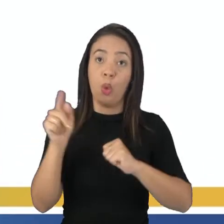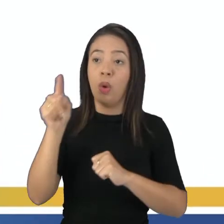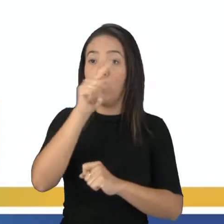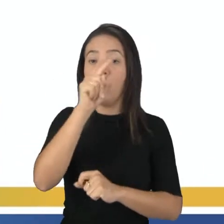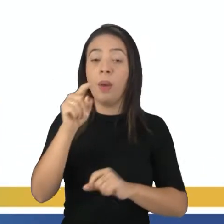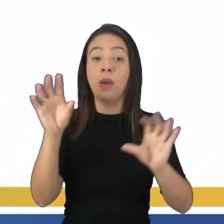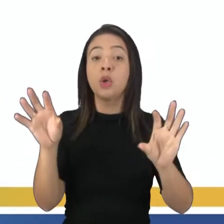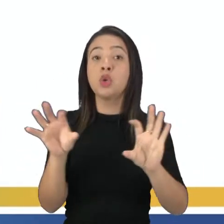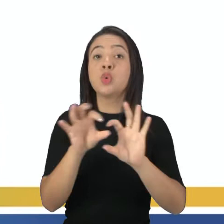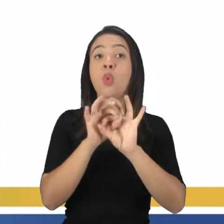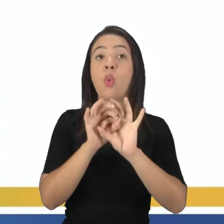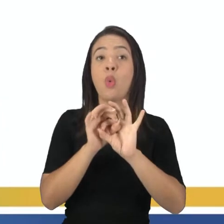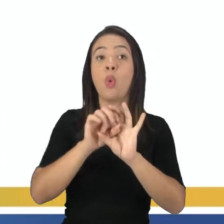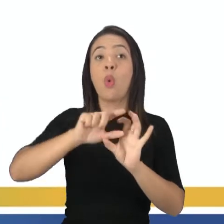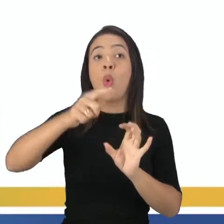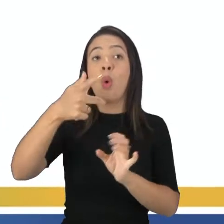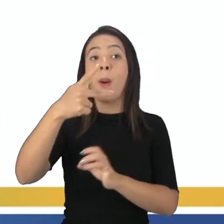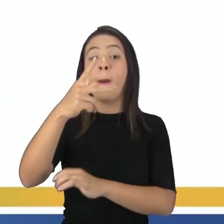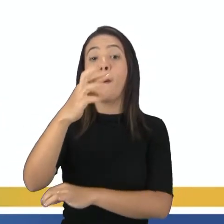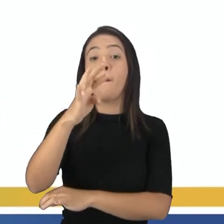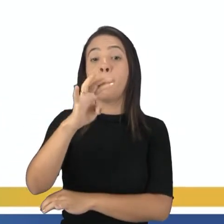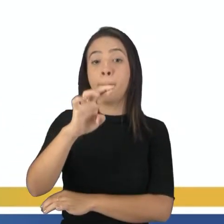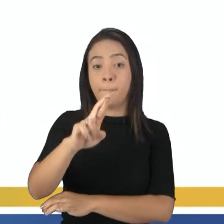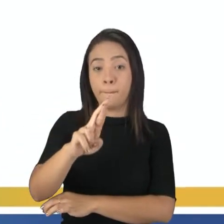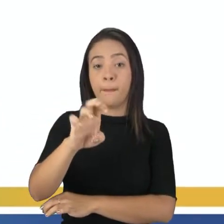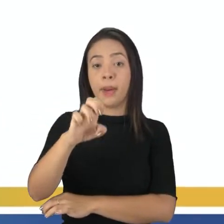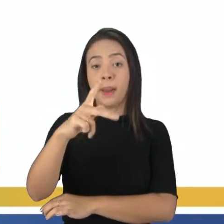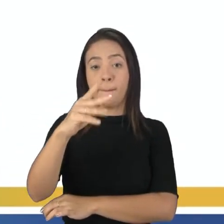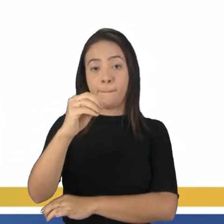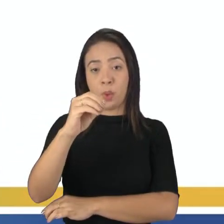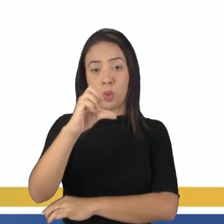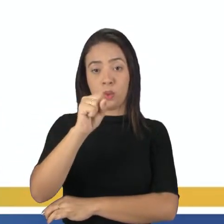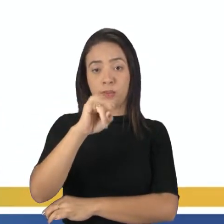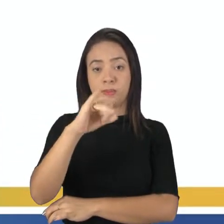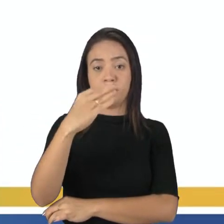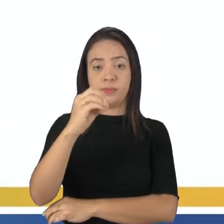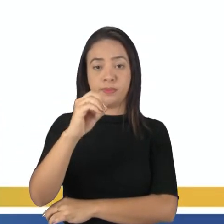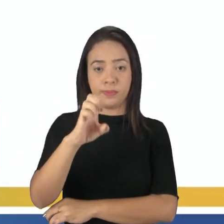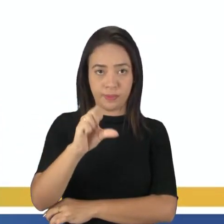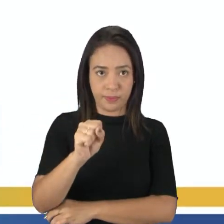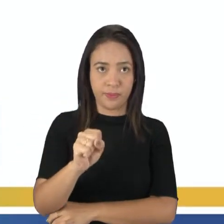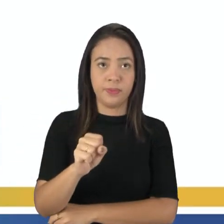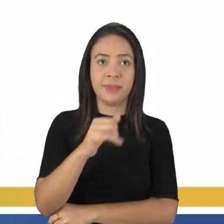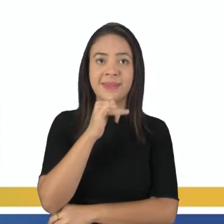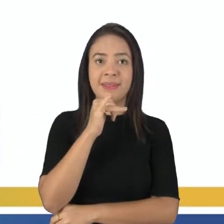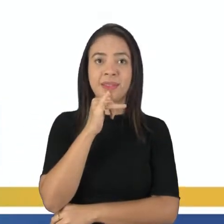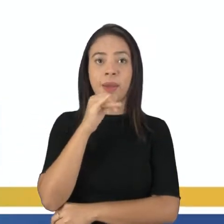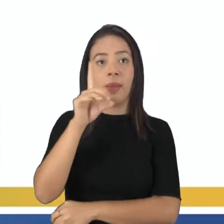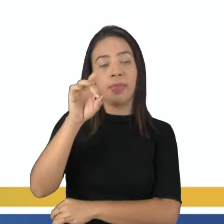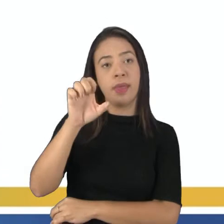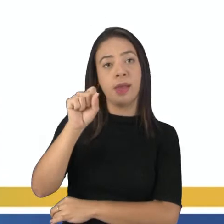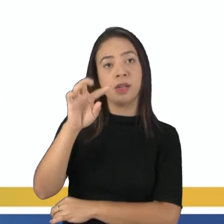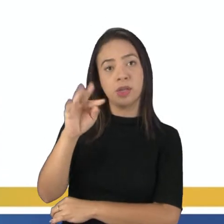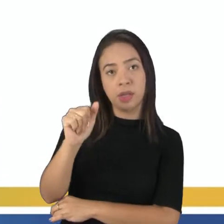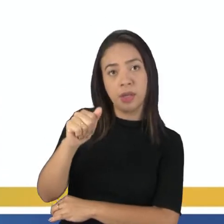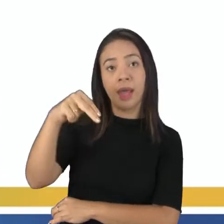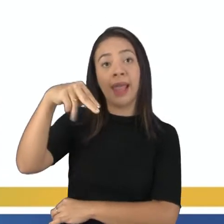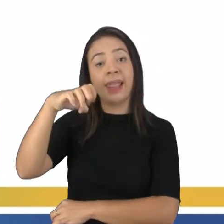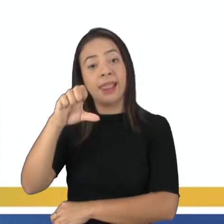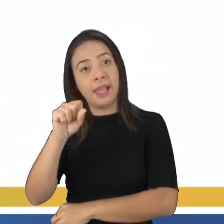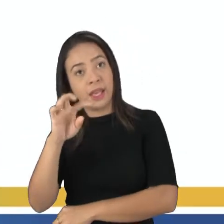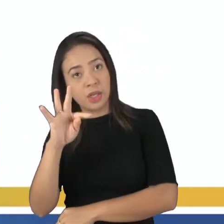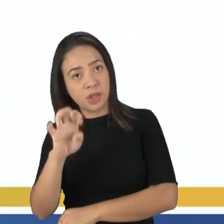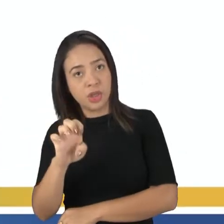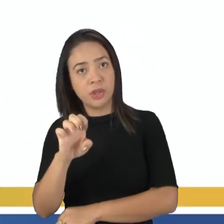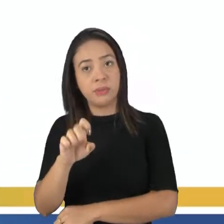aparecem combinadas com preposições em formas como desta, neste, naquele ou disto,